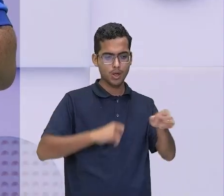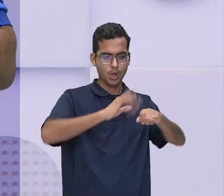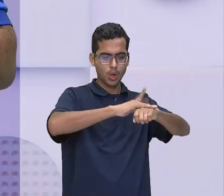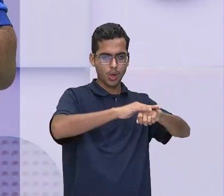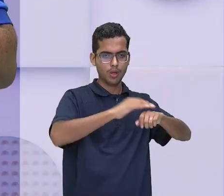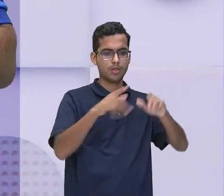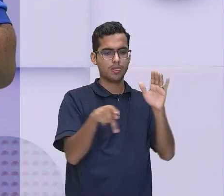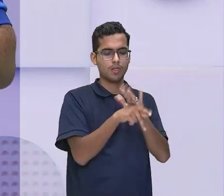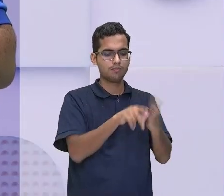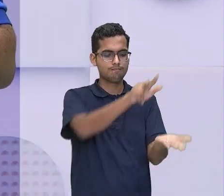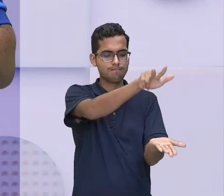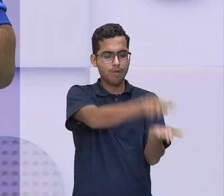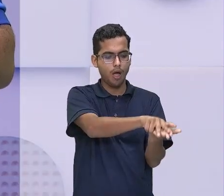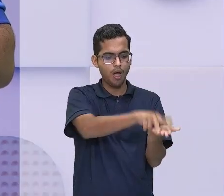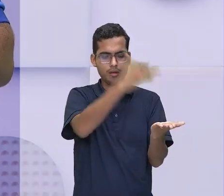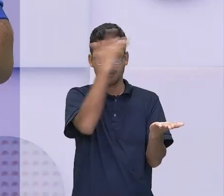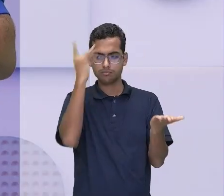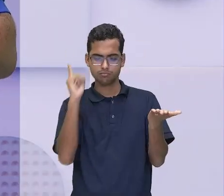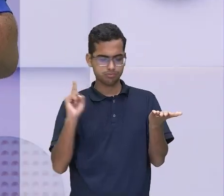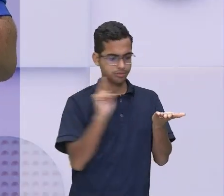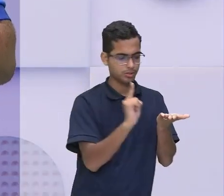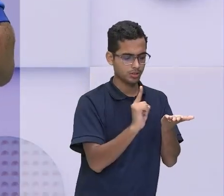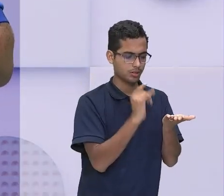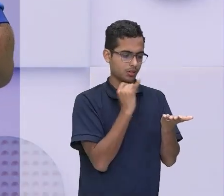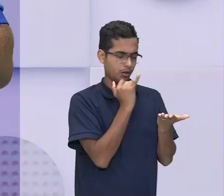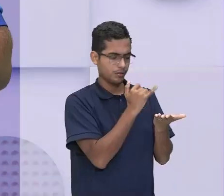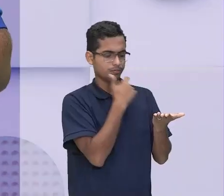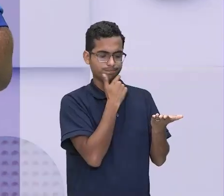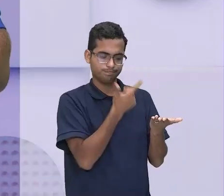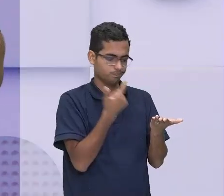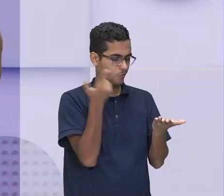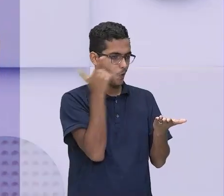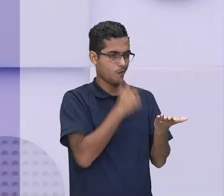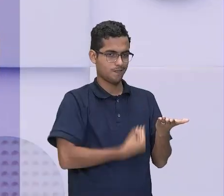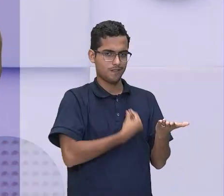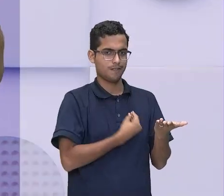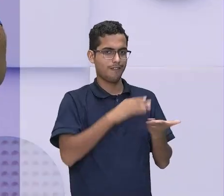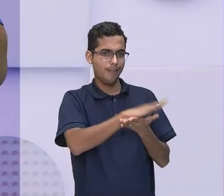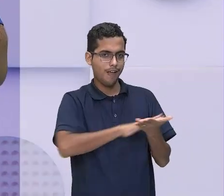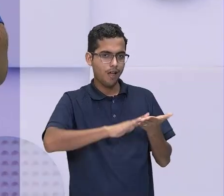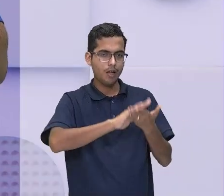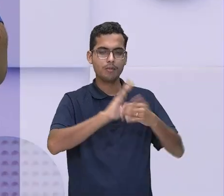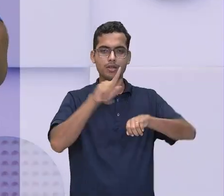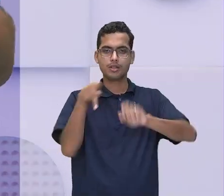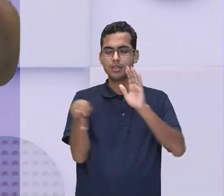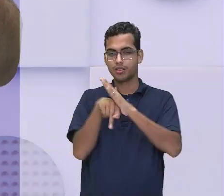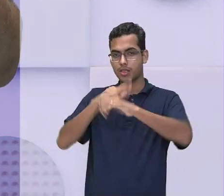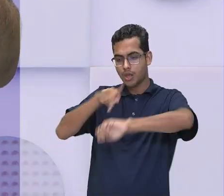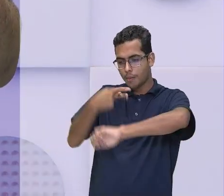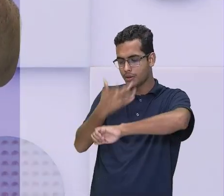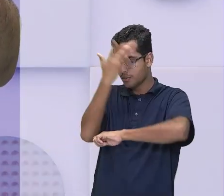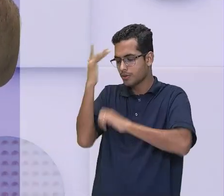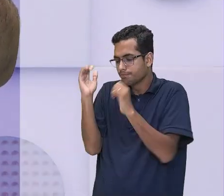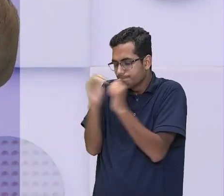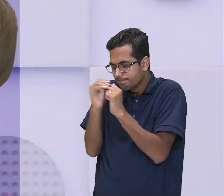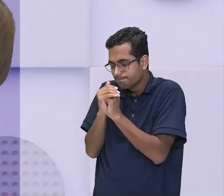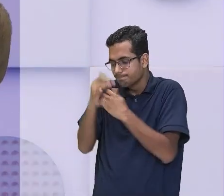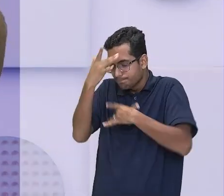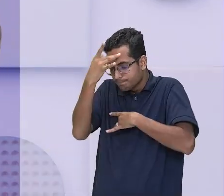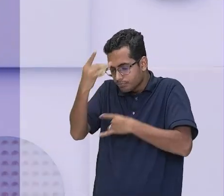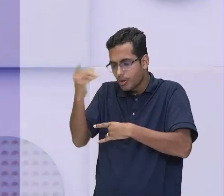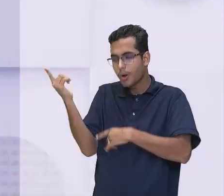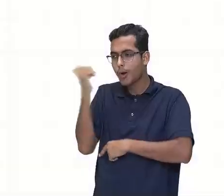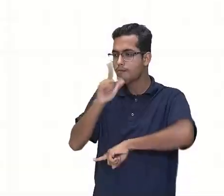da fé, ela na verdade ela consegue encarar e dar um novo sentido para a vida, ok? E aqui a gente vai fazer uma relação